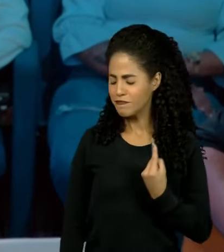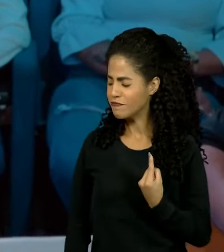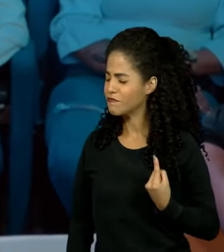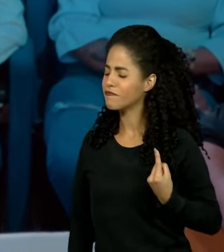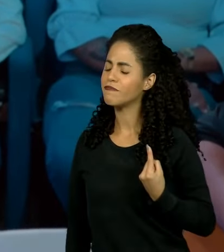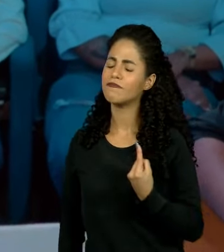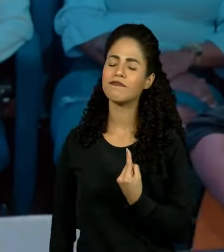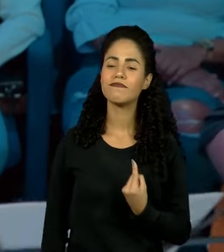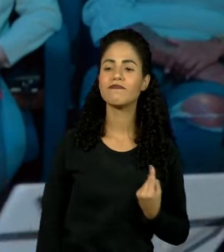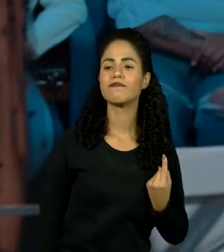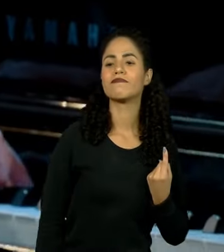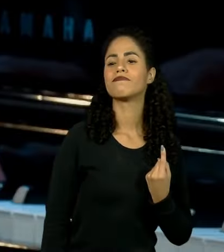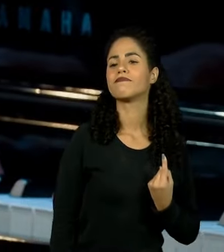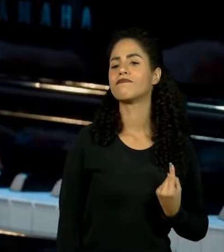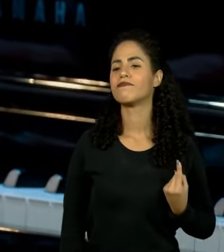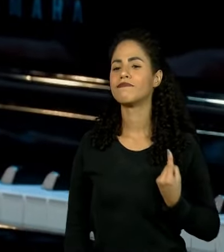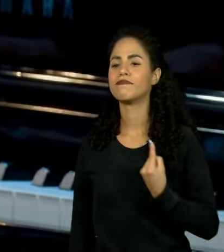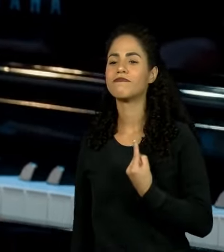sozinho